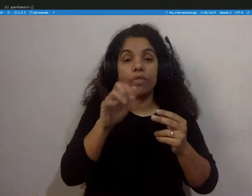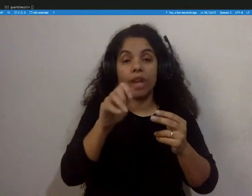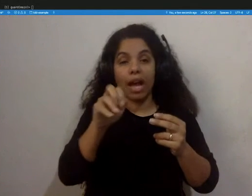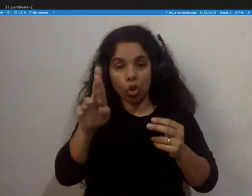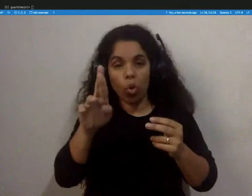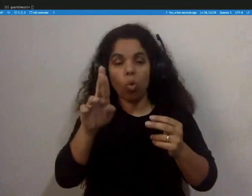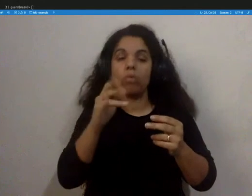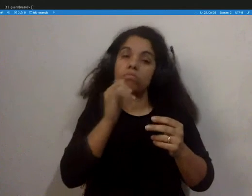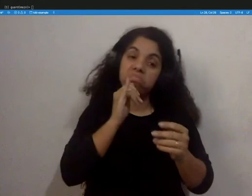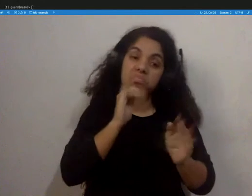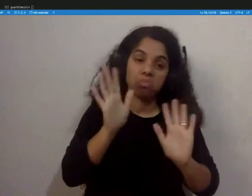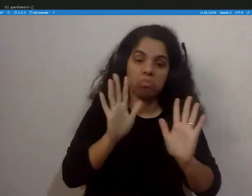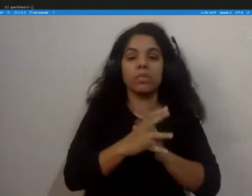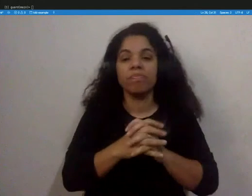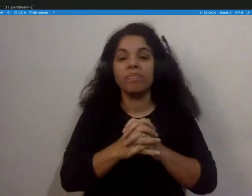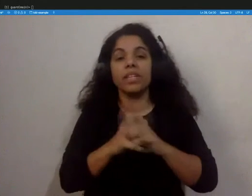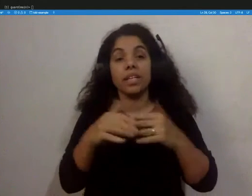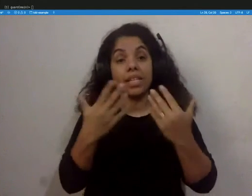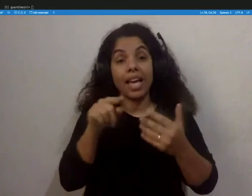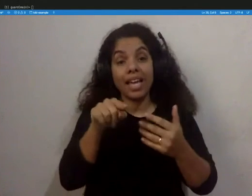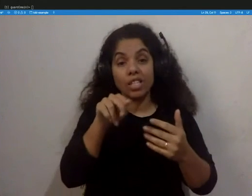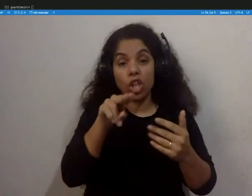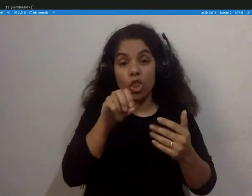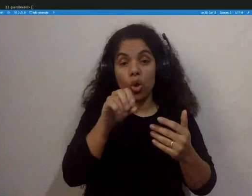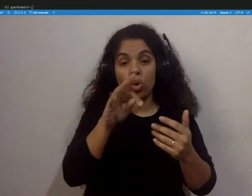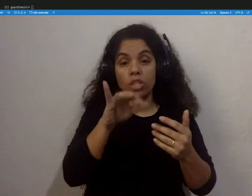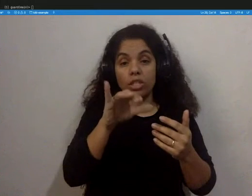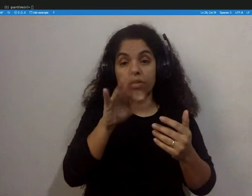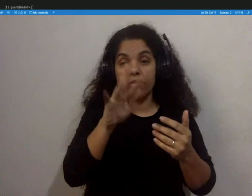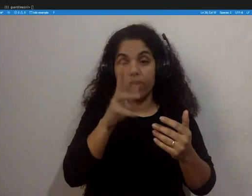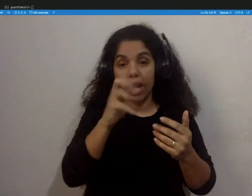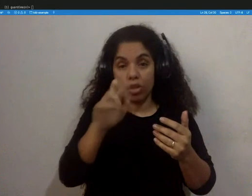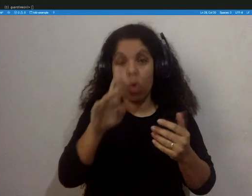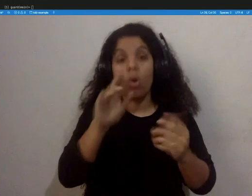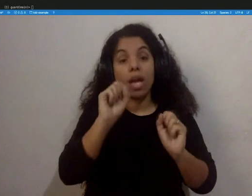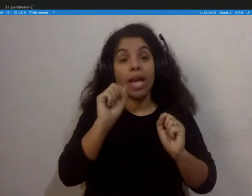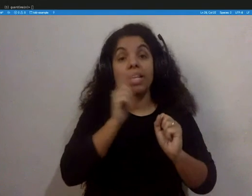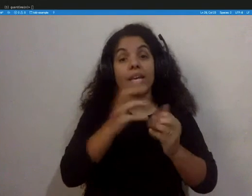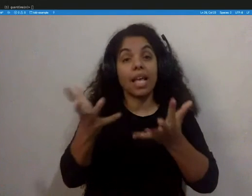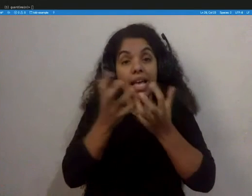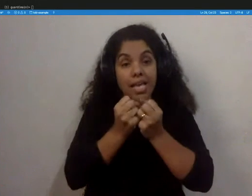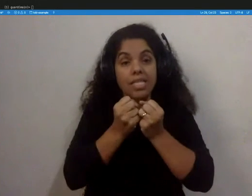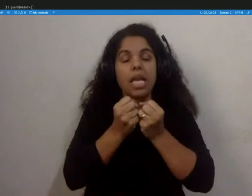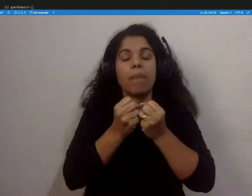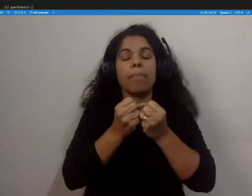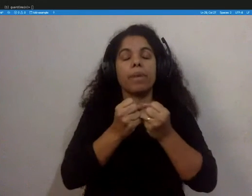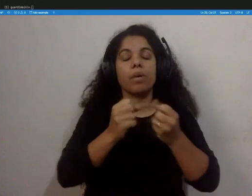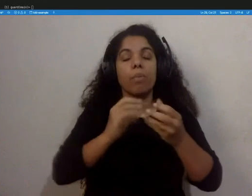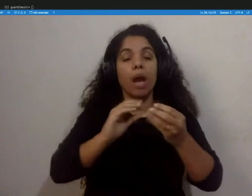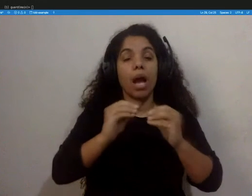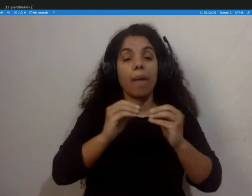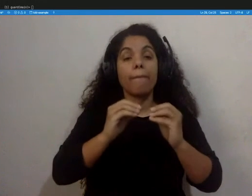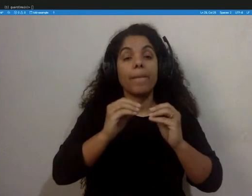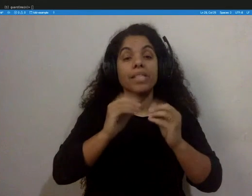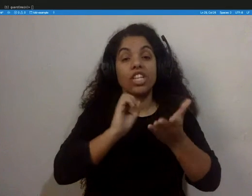que é um notificador. E aí, esse notificador, eu quero que ele receba uma mensagem,